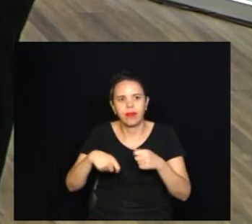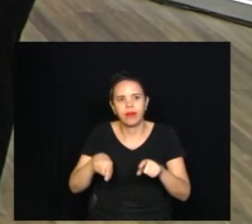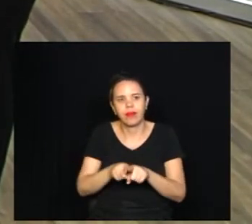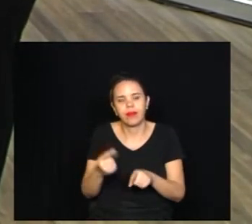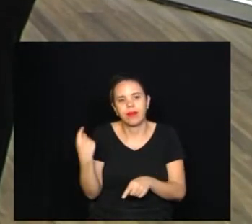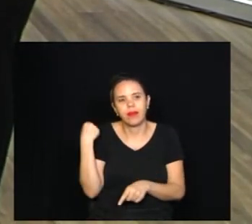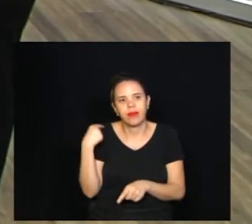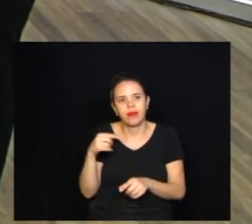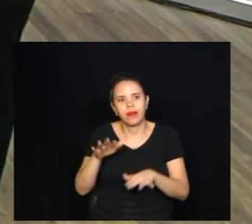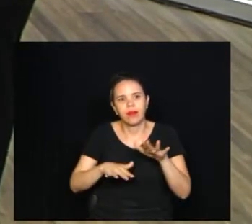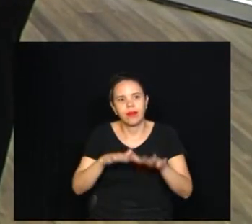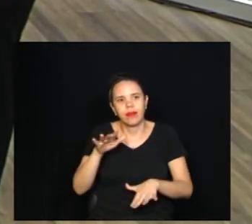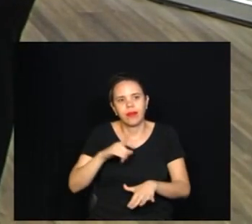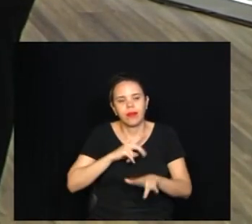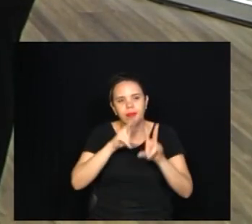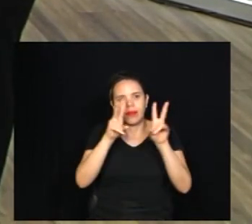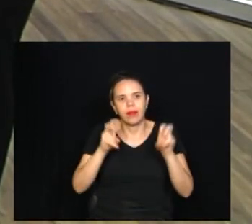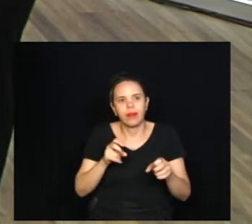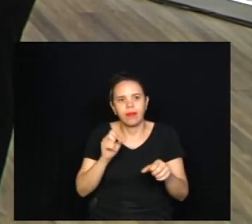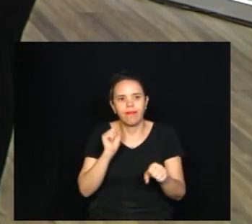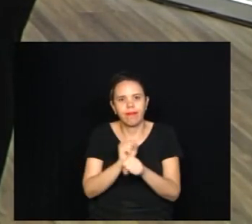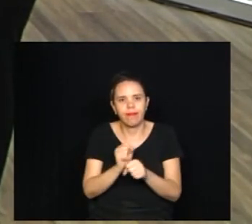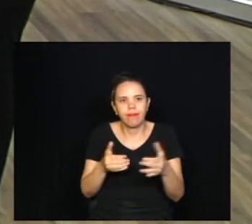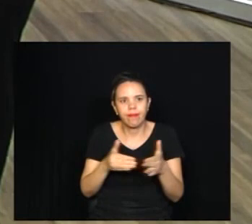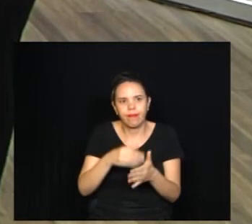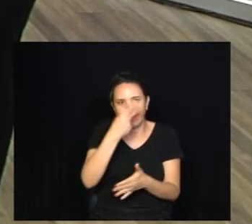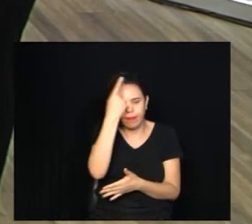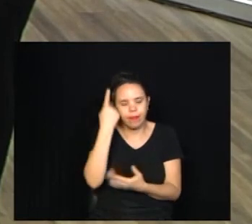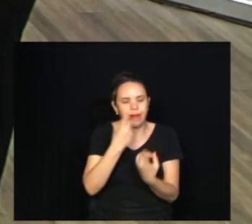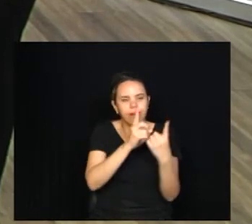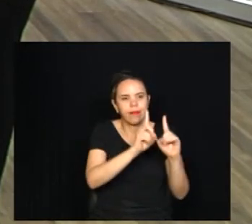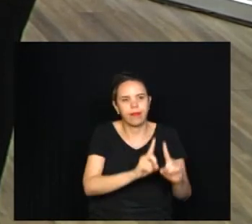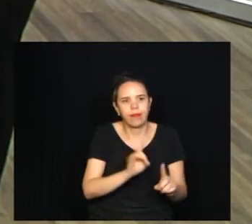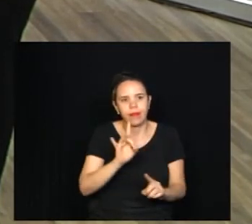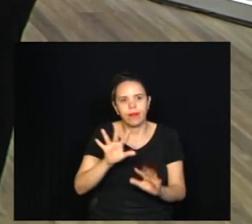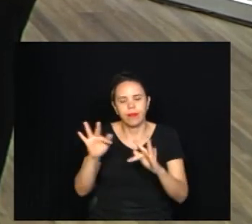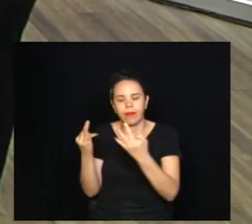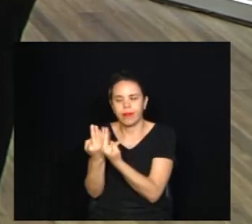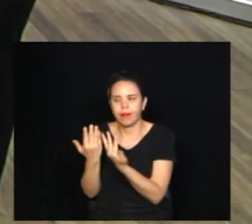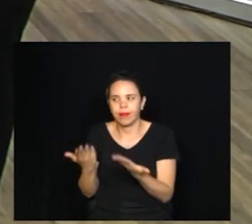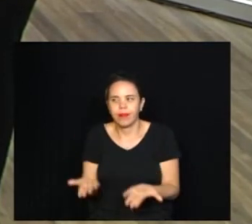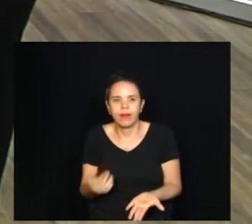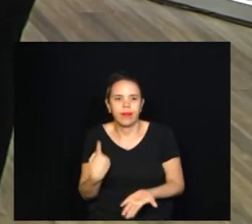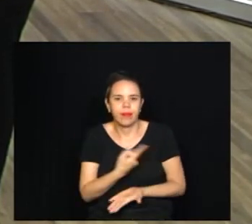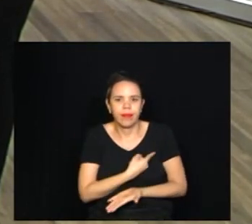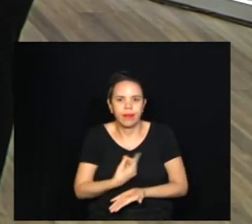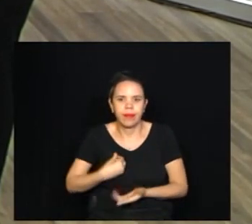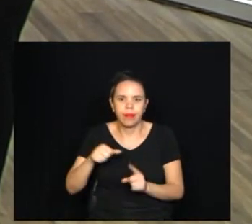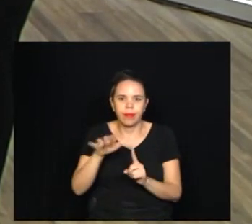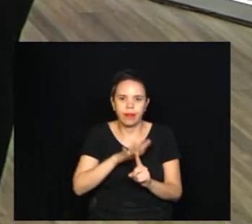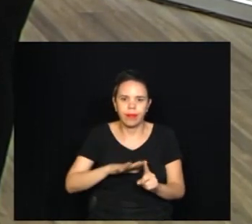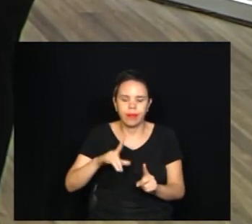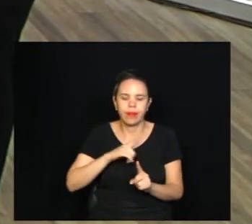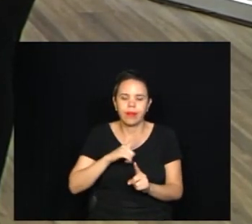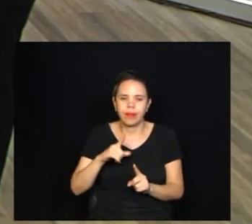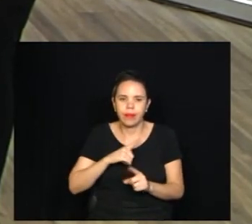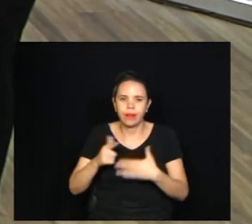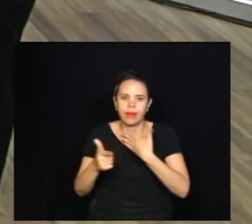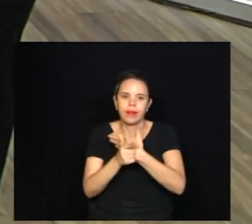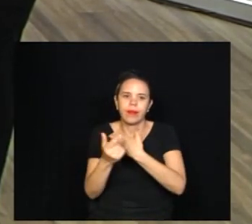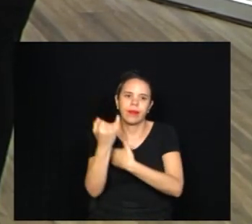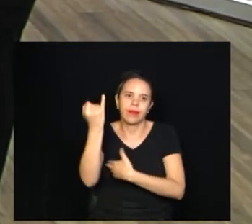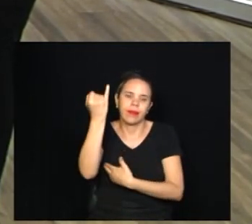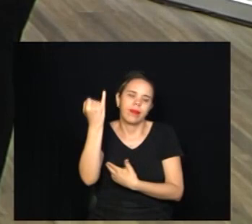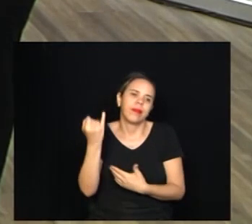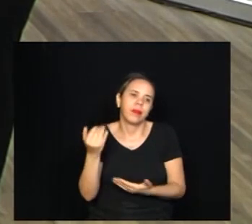também, que muitas vezes esse tema ele fica restrito às pessoas que têm deficiência, aos familiares. E nós, como sociedade, nós temos um papel